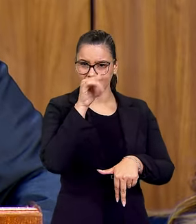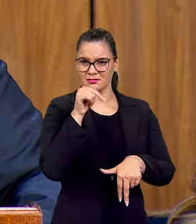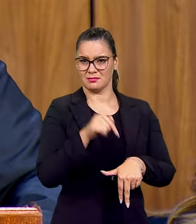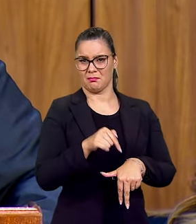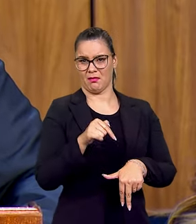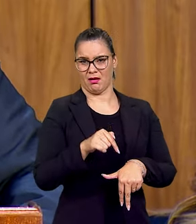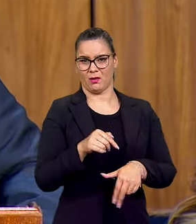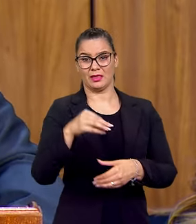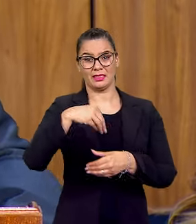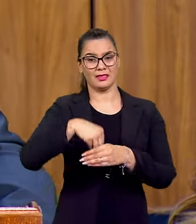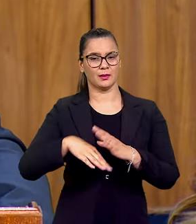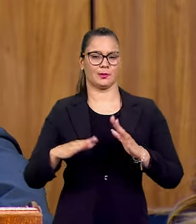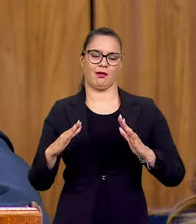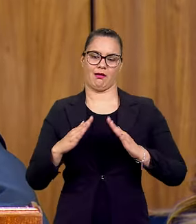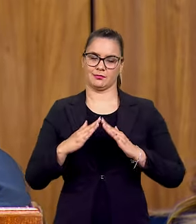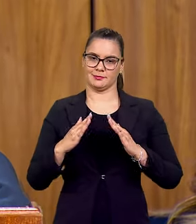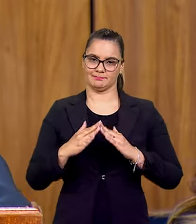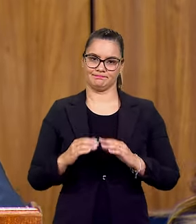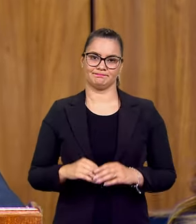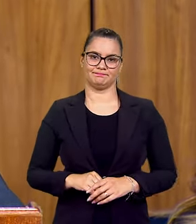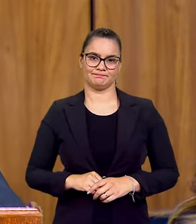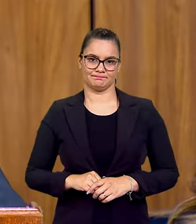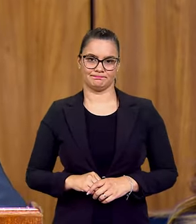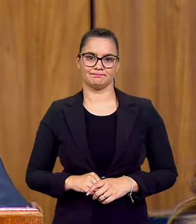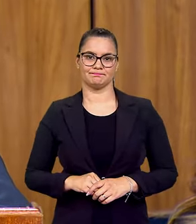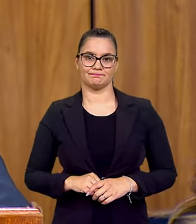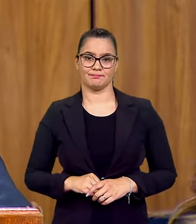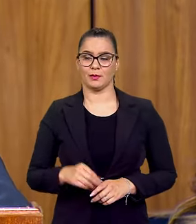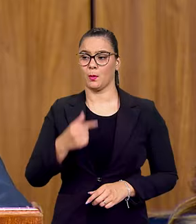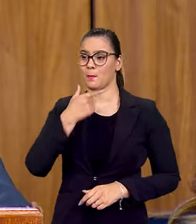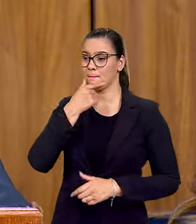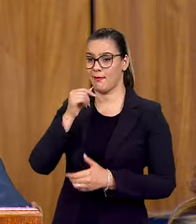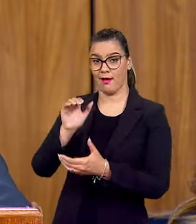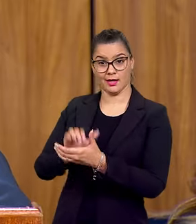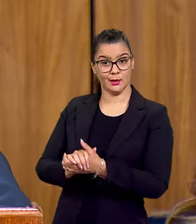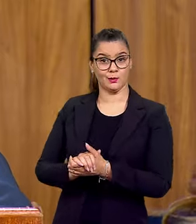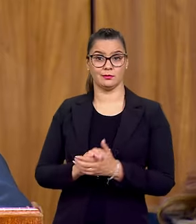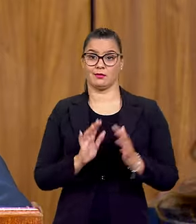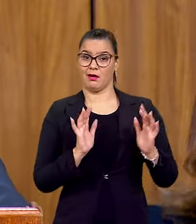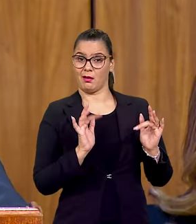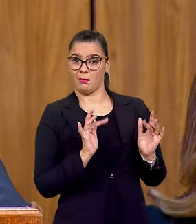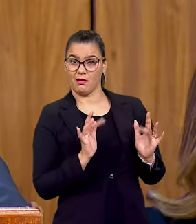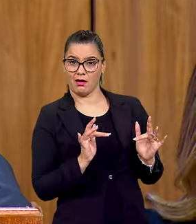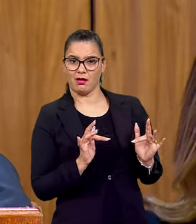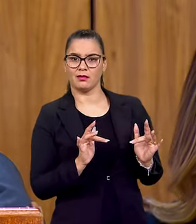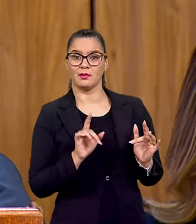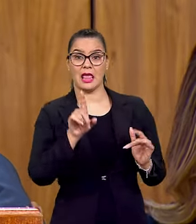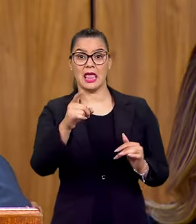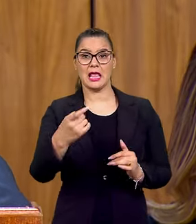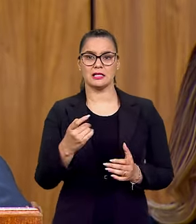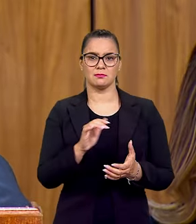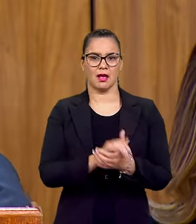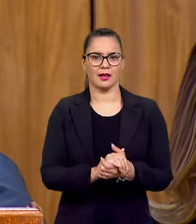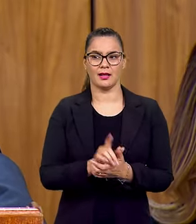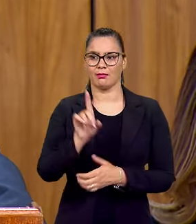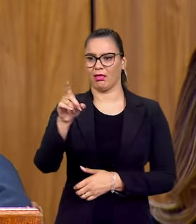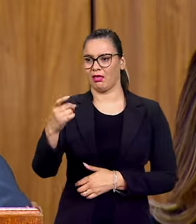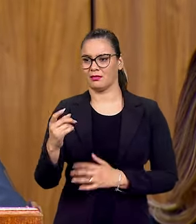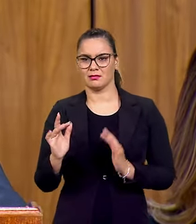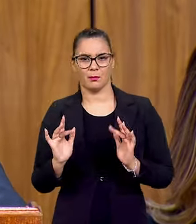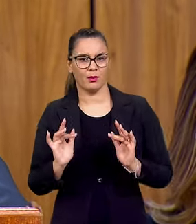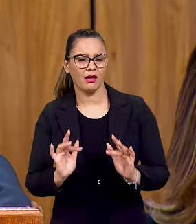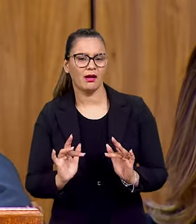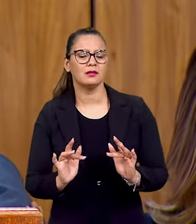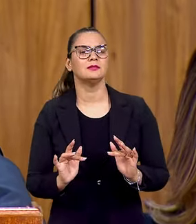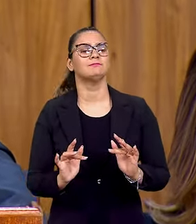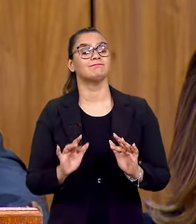vítima prioritária dentro da sua própria casa, por marido, por namorado, por